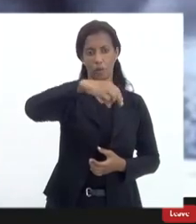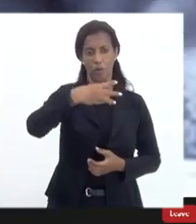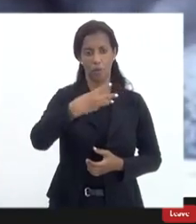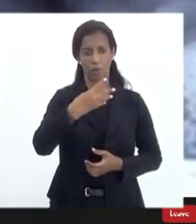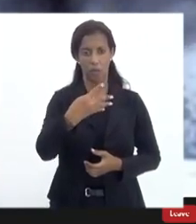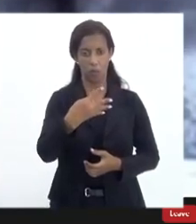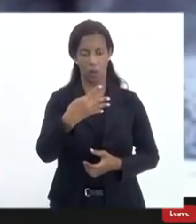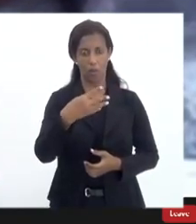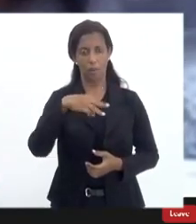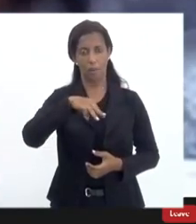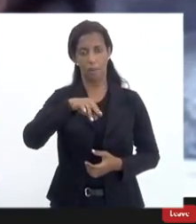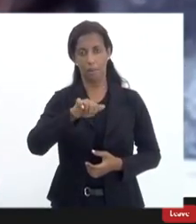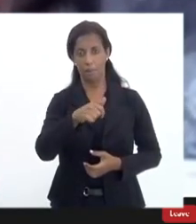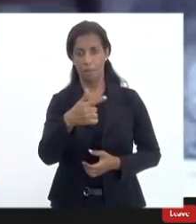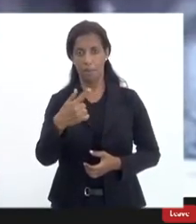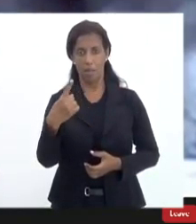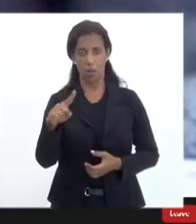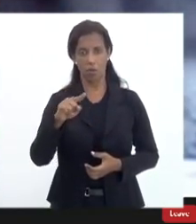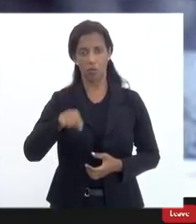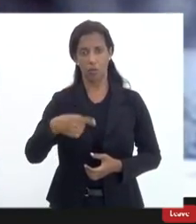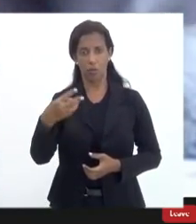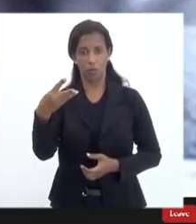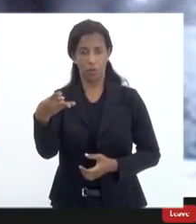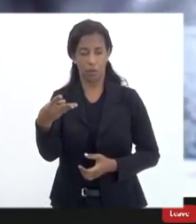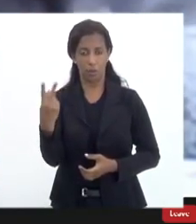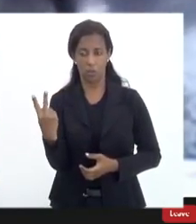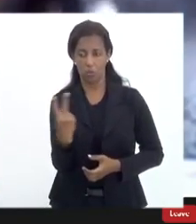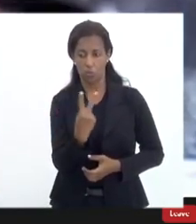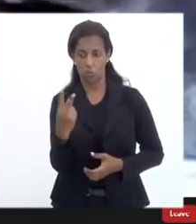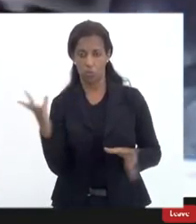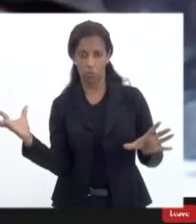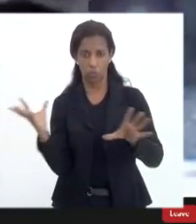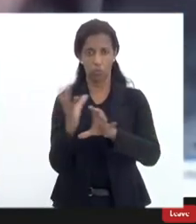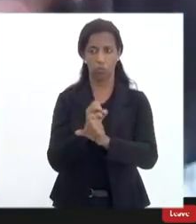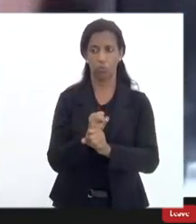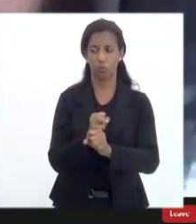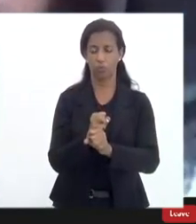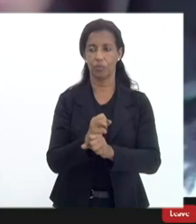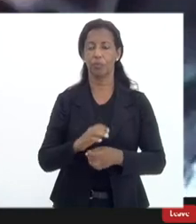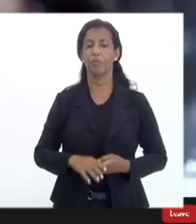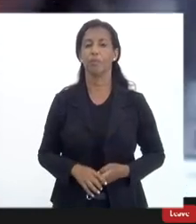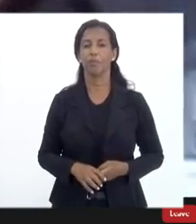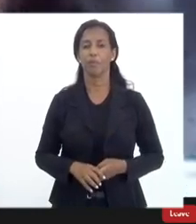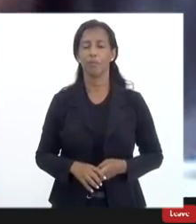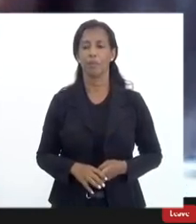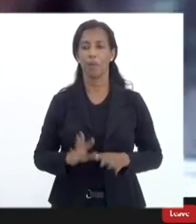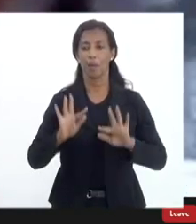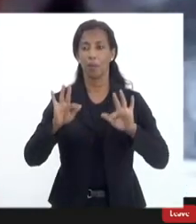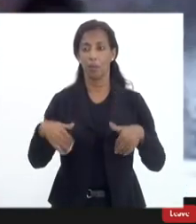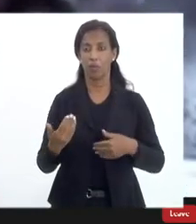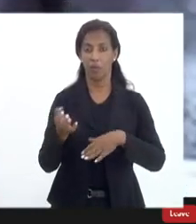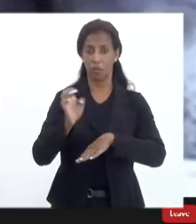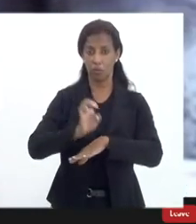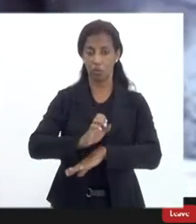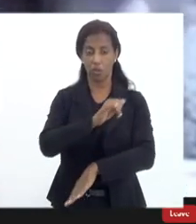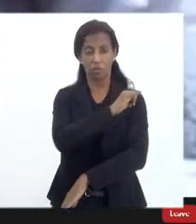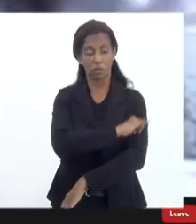934,3 milhões das duas fontes juntas. Por fim, no estado do Rio de